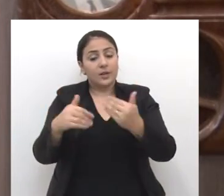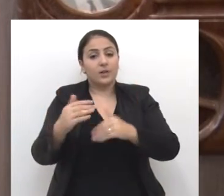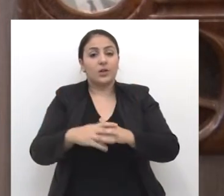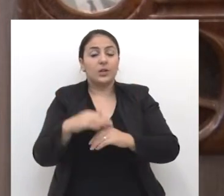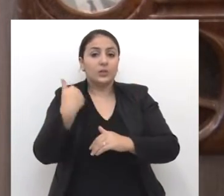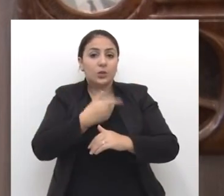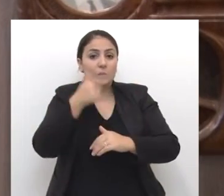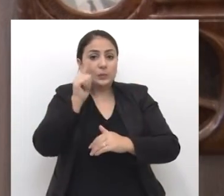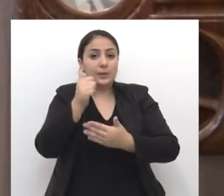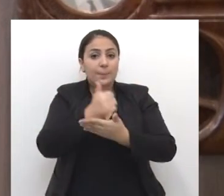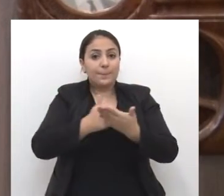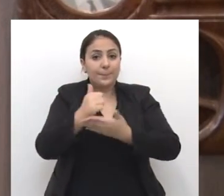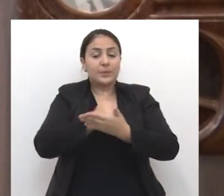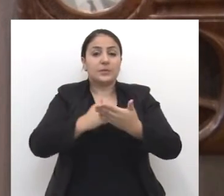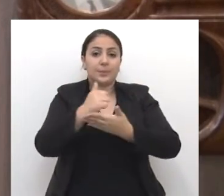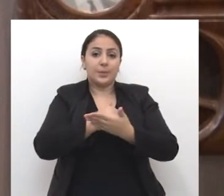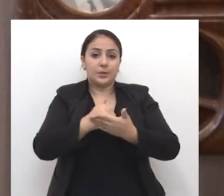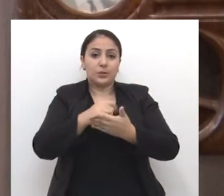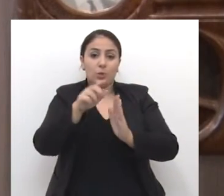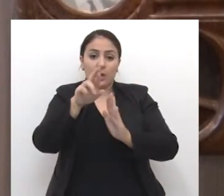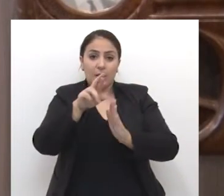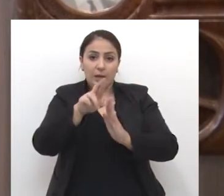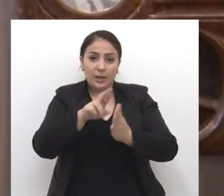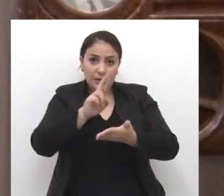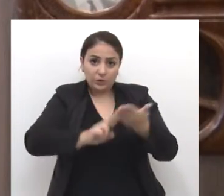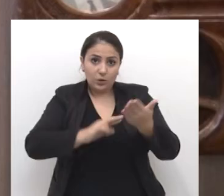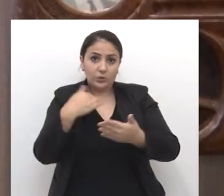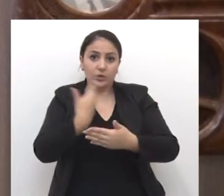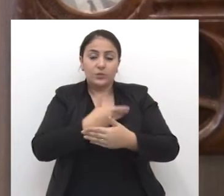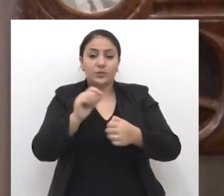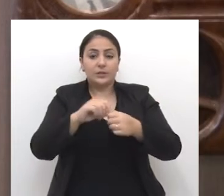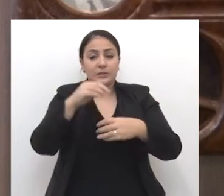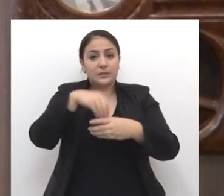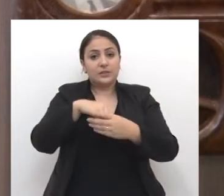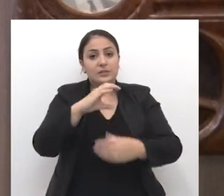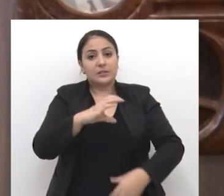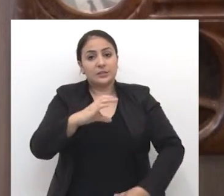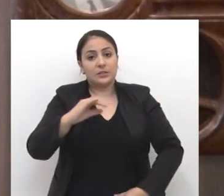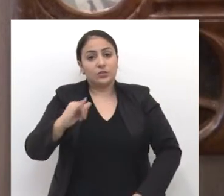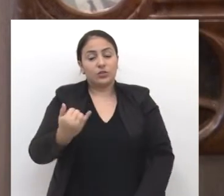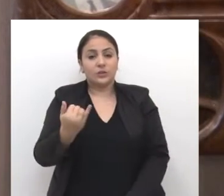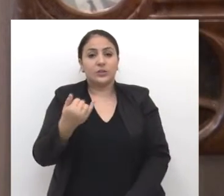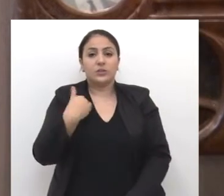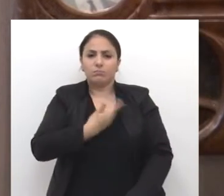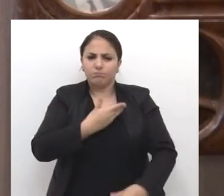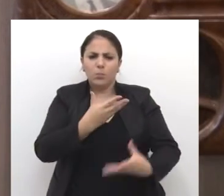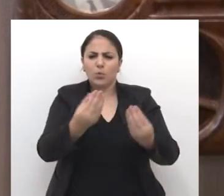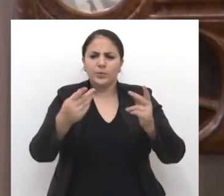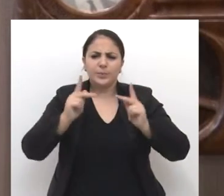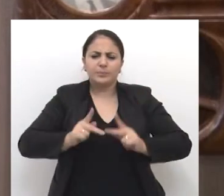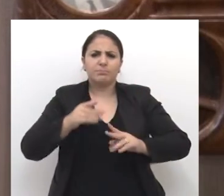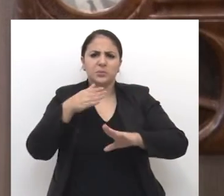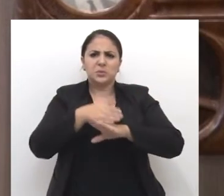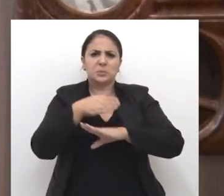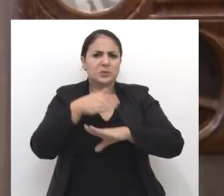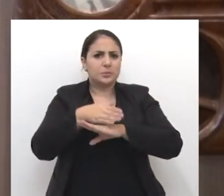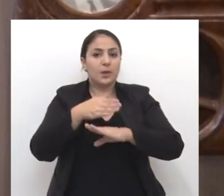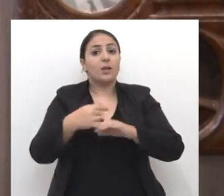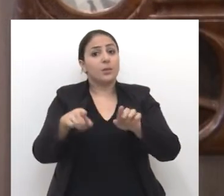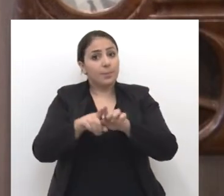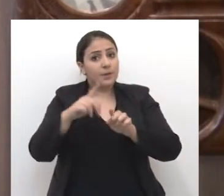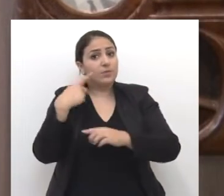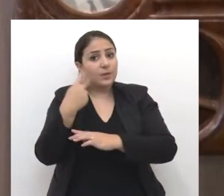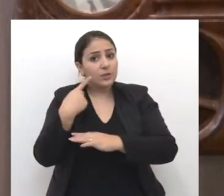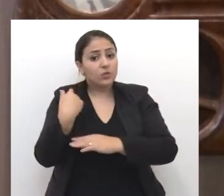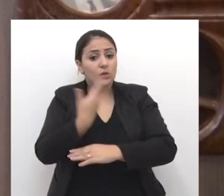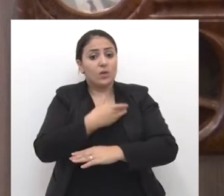ter embasamento do parecer que nós vamos dar dentro da CCJ. Foi produtivo, tivemos a participação de outros vereadores e